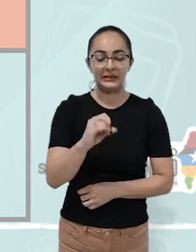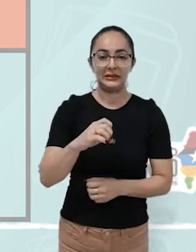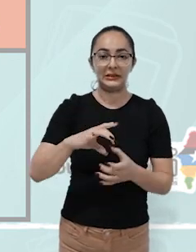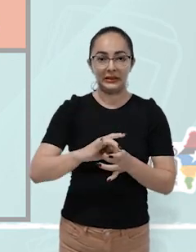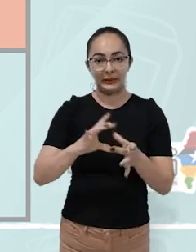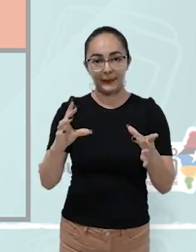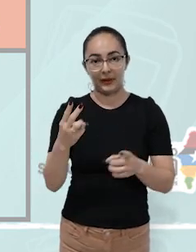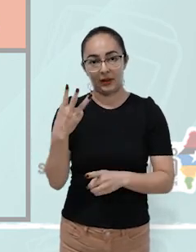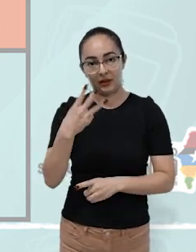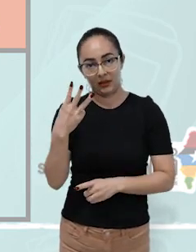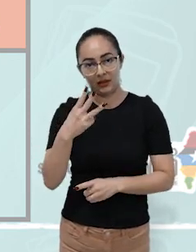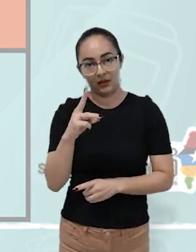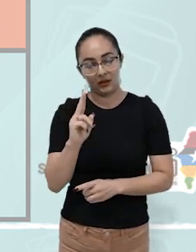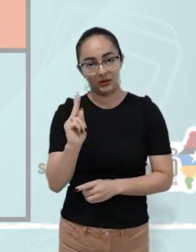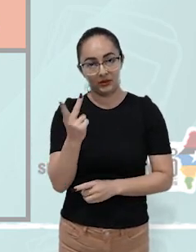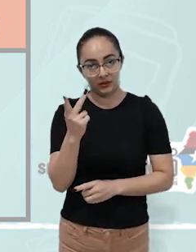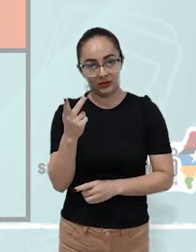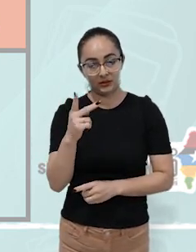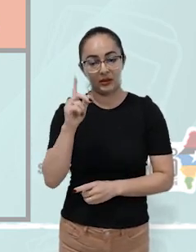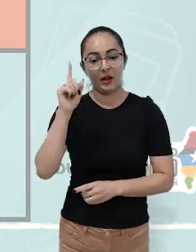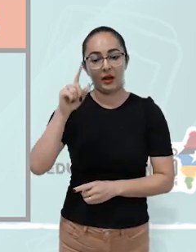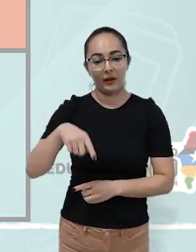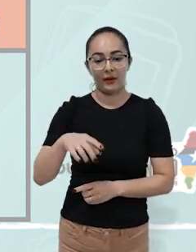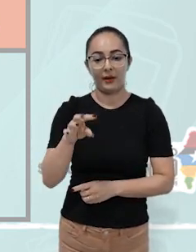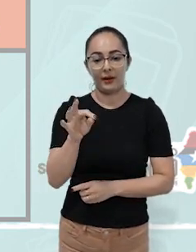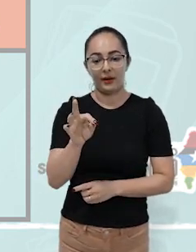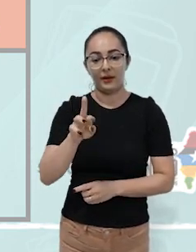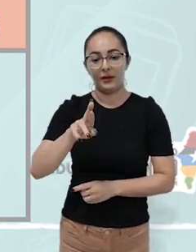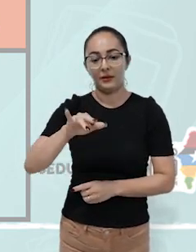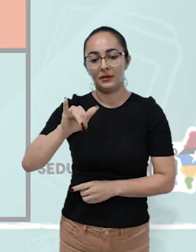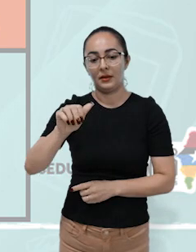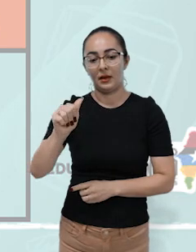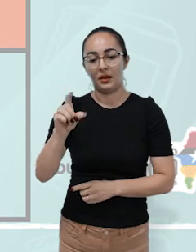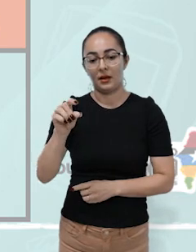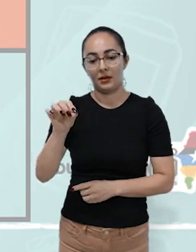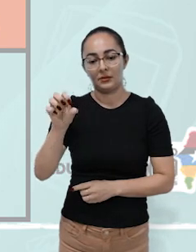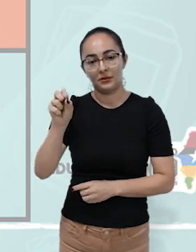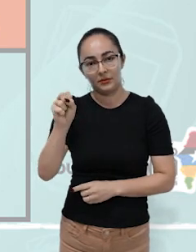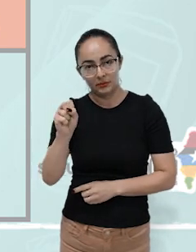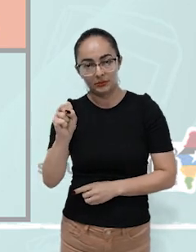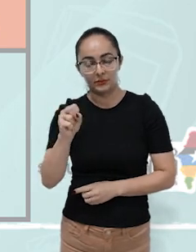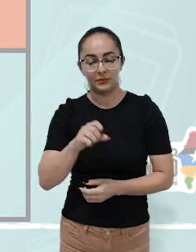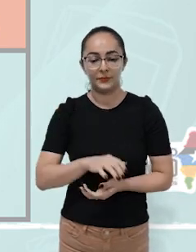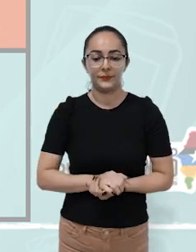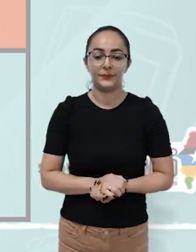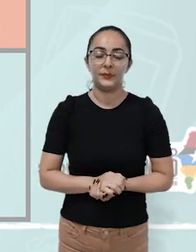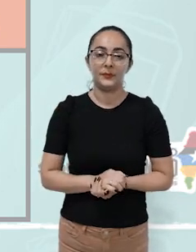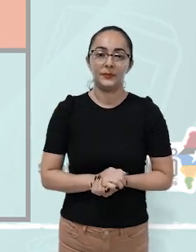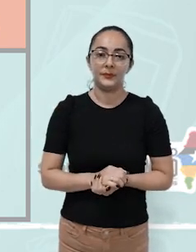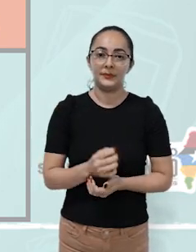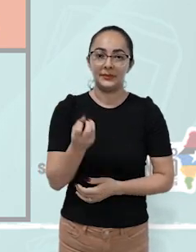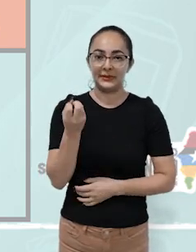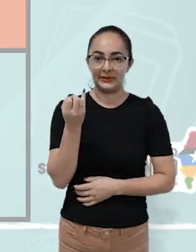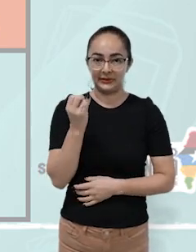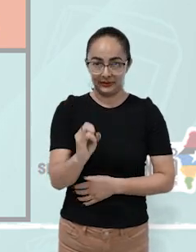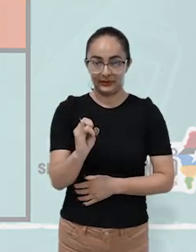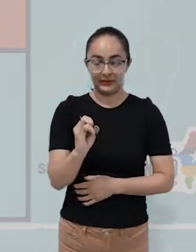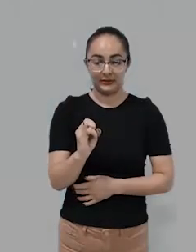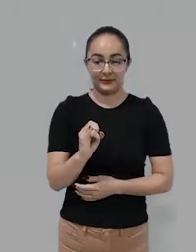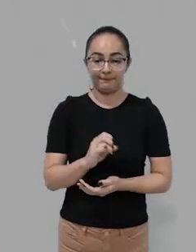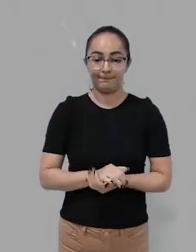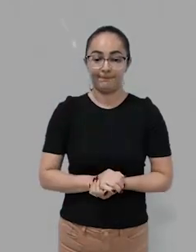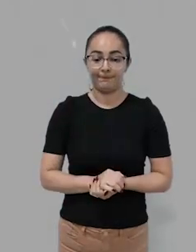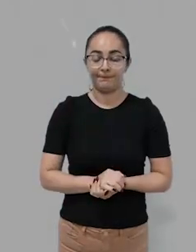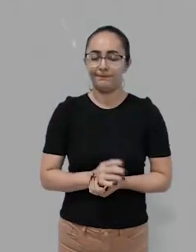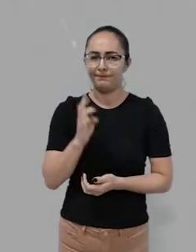hidrogênios, ou H3PO4, ele libera 3 hidrogênios em solução. Então, ele vai ser um triácido. Olha